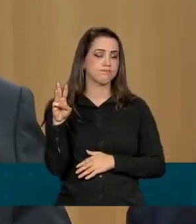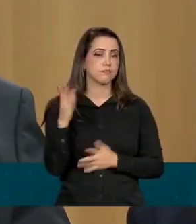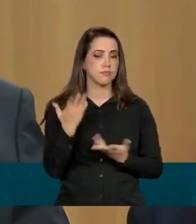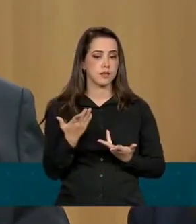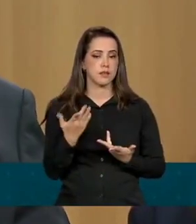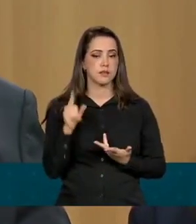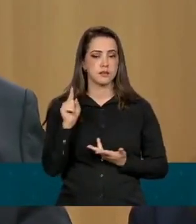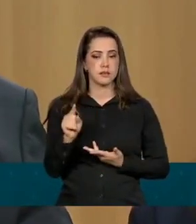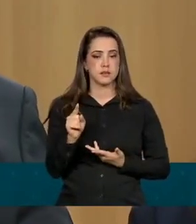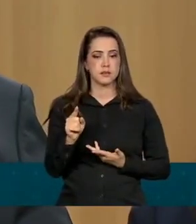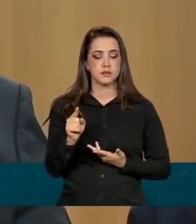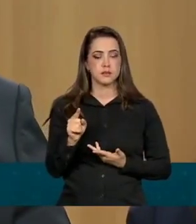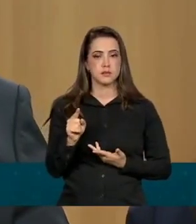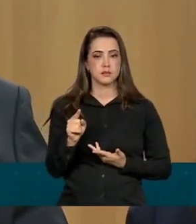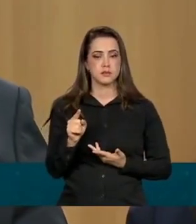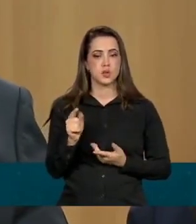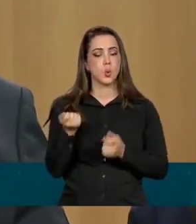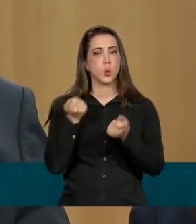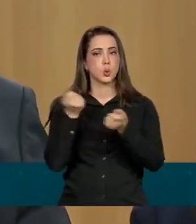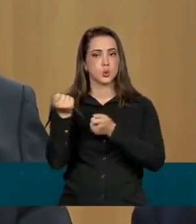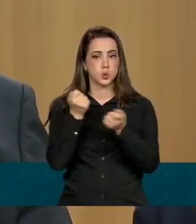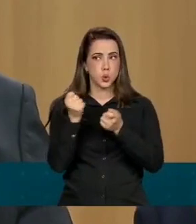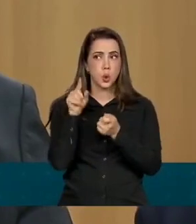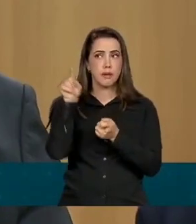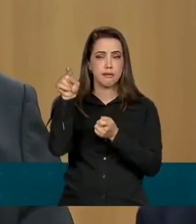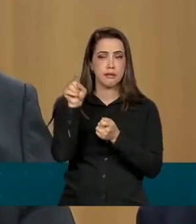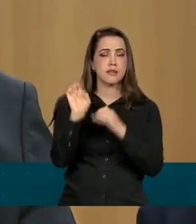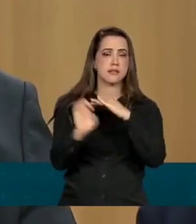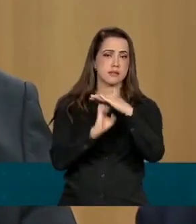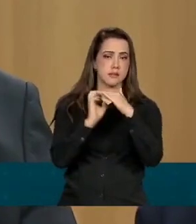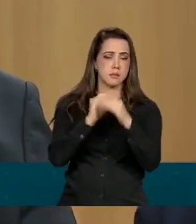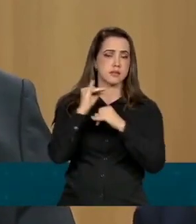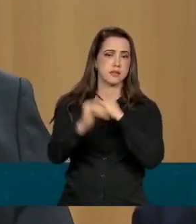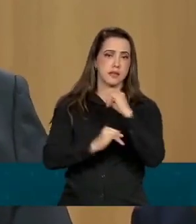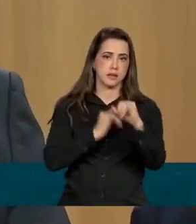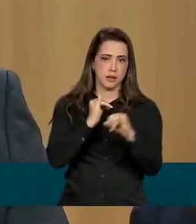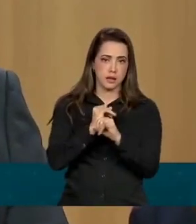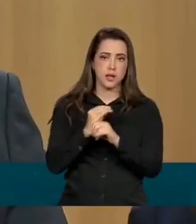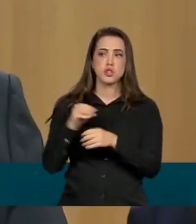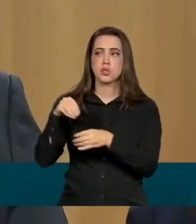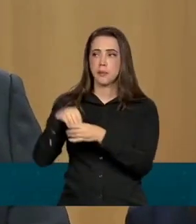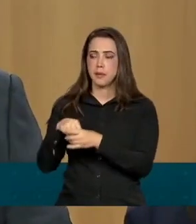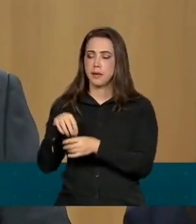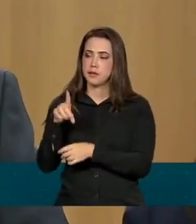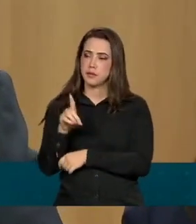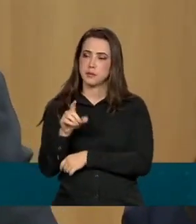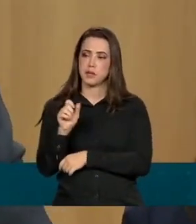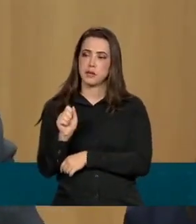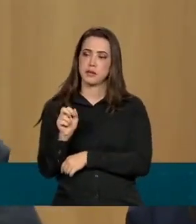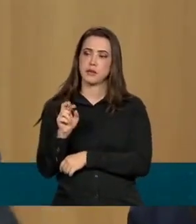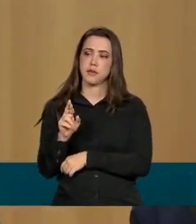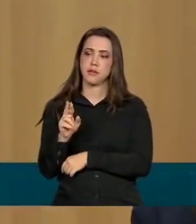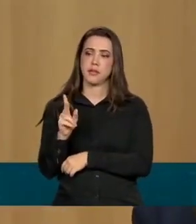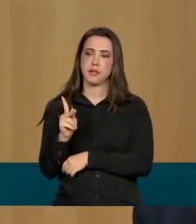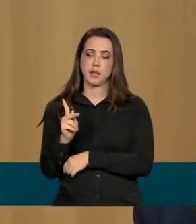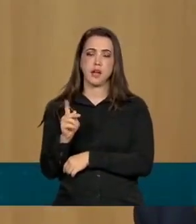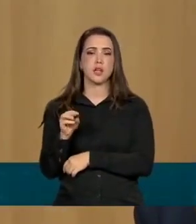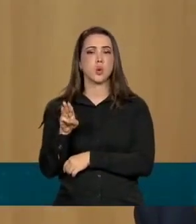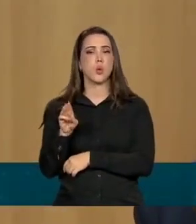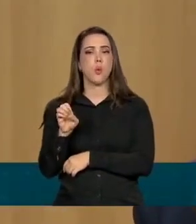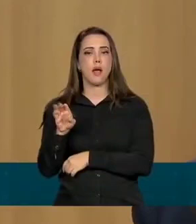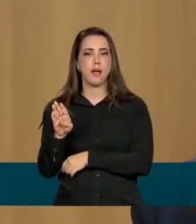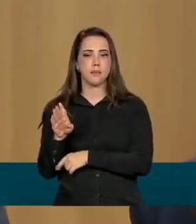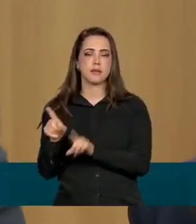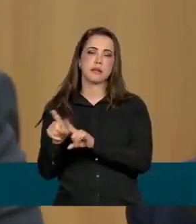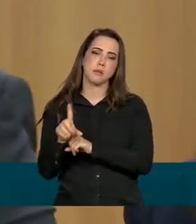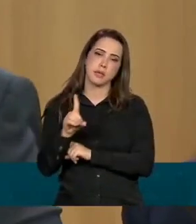a que aludi está nessas empresas e também na Dark Web, na Deep Web. Em relação ao diálogo